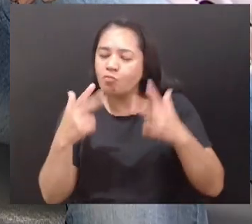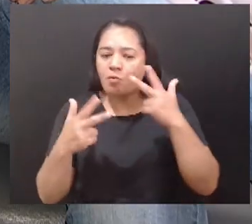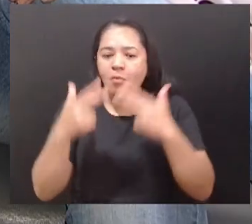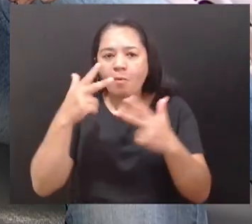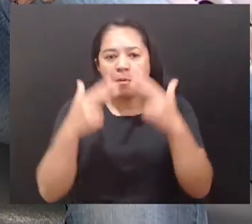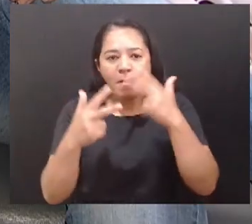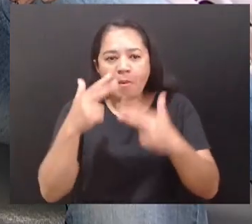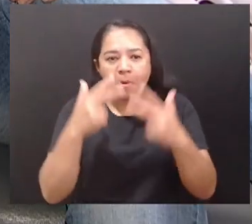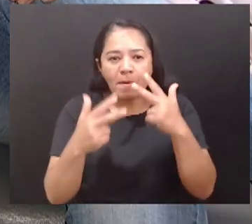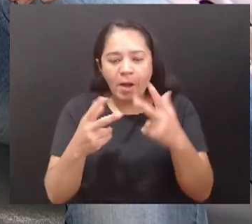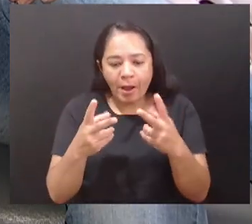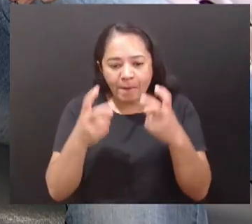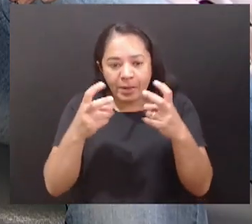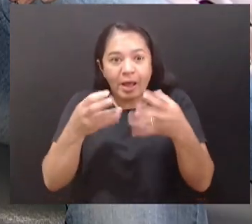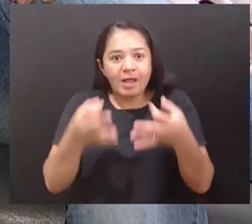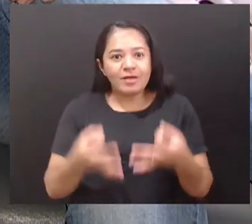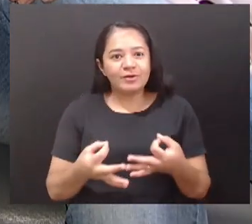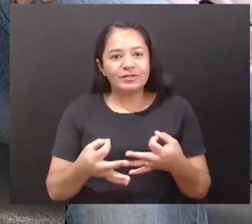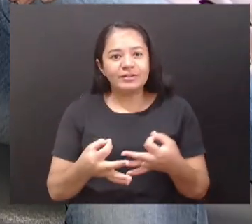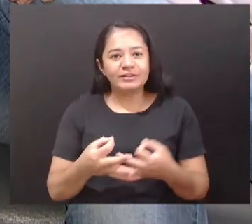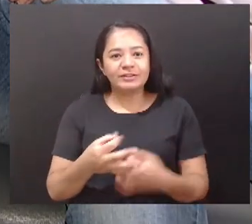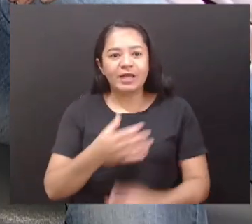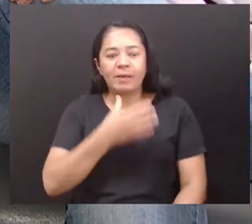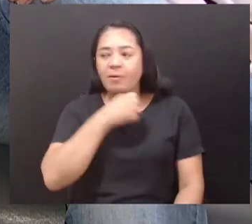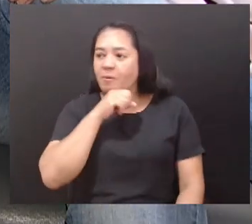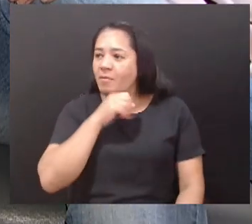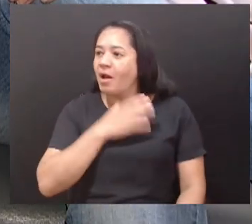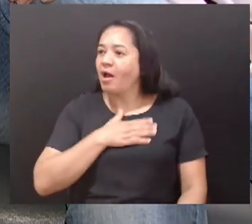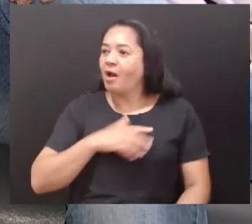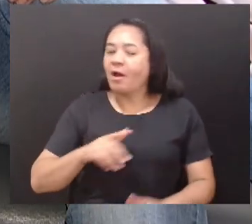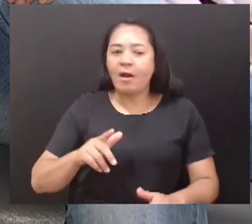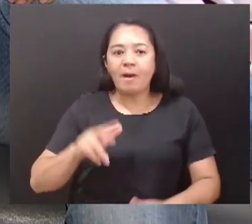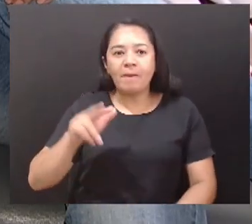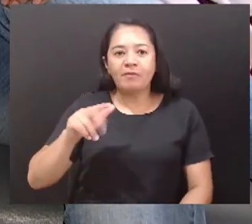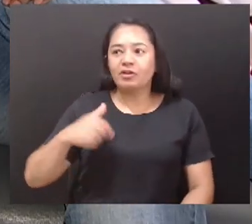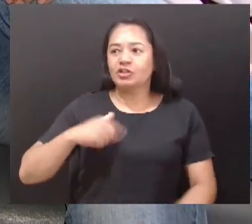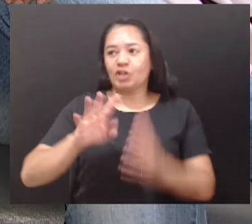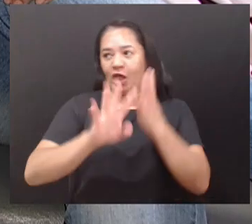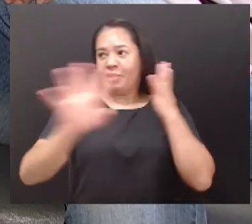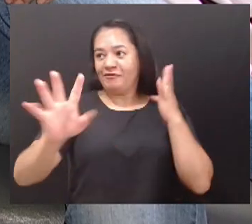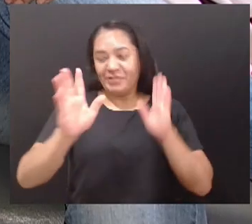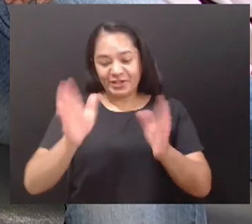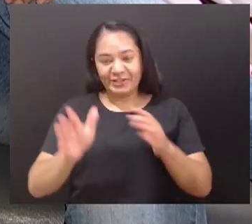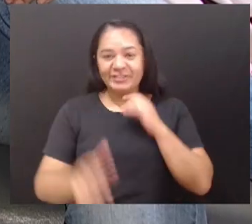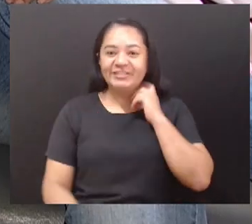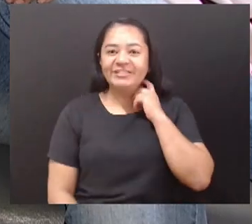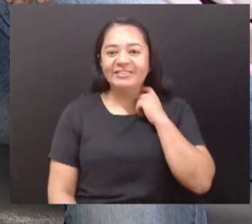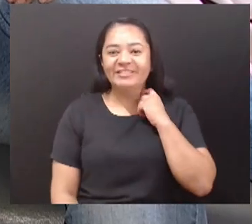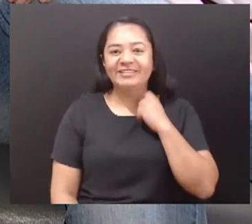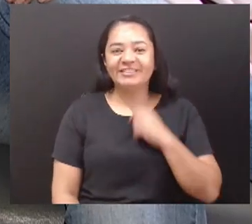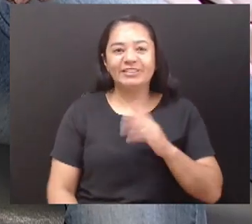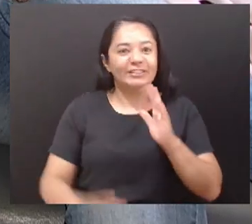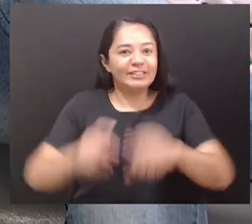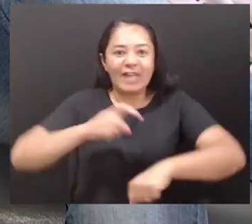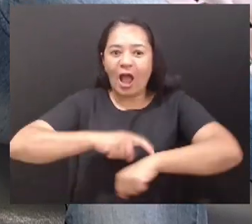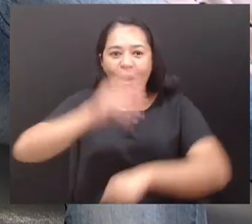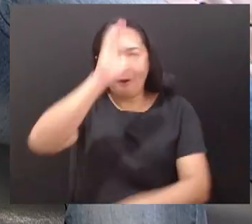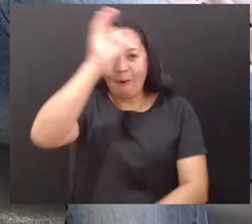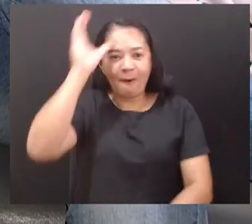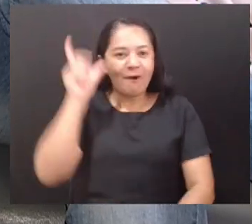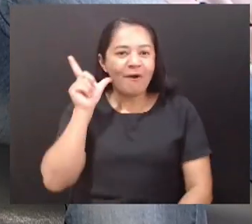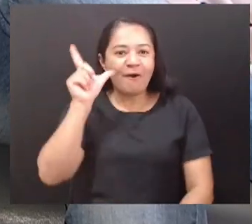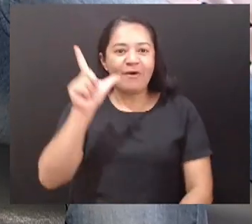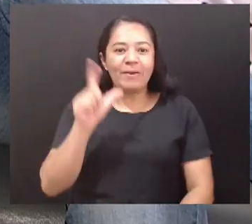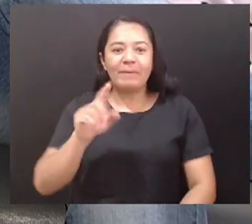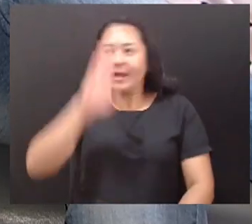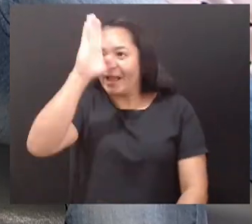que deu certo, que meu pai, meus irmãos falaram, eu já estou na fila aqui. Então, onde já tudo arrumou começou, clientela na hora. Já. Mas de graça também,